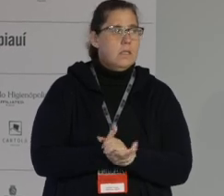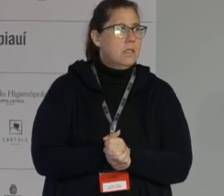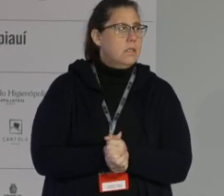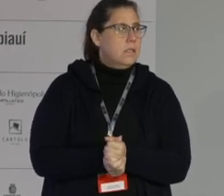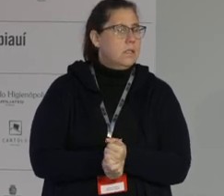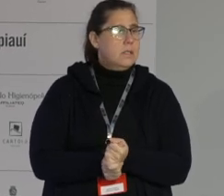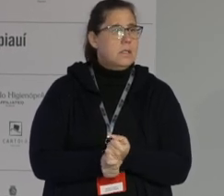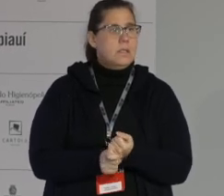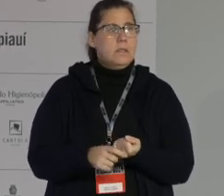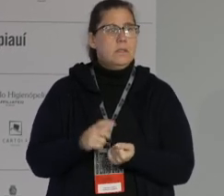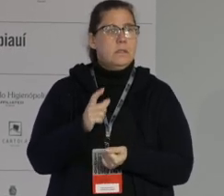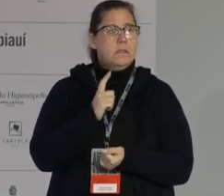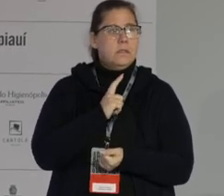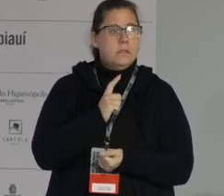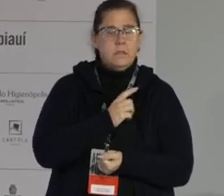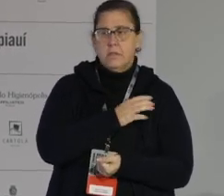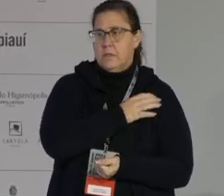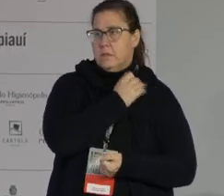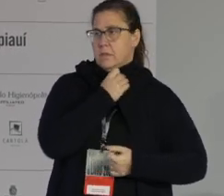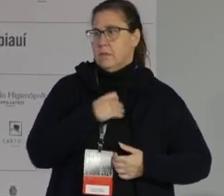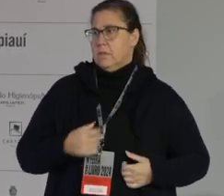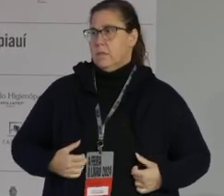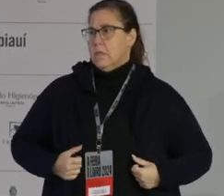Ele vira...